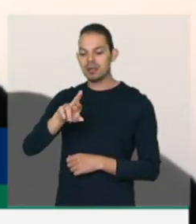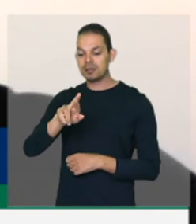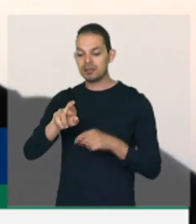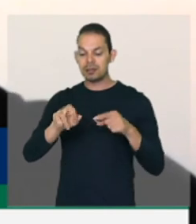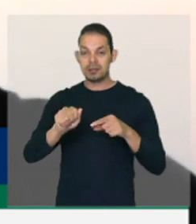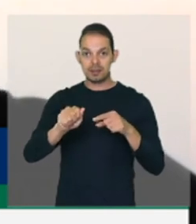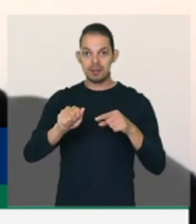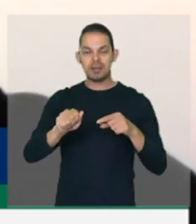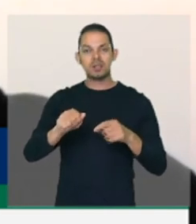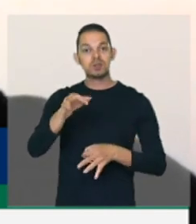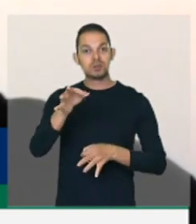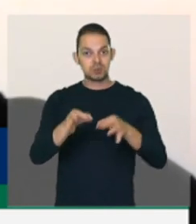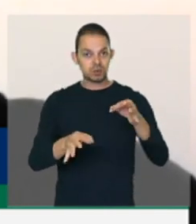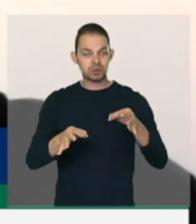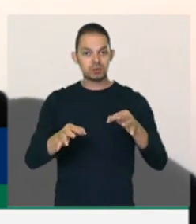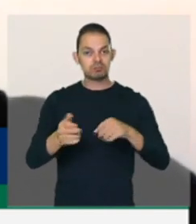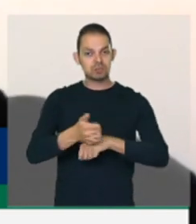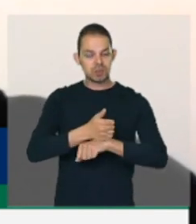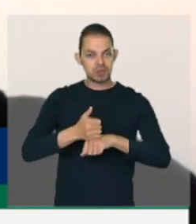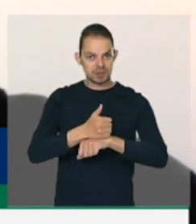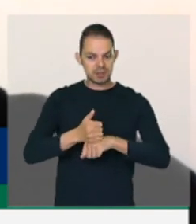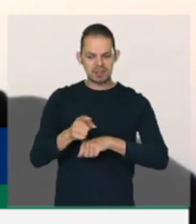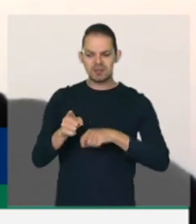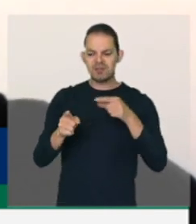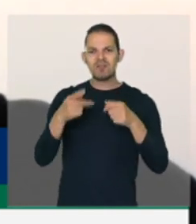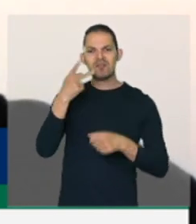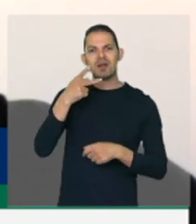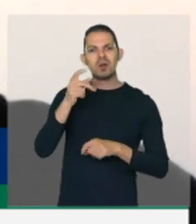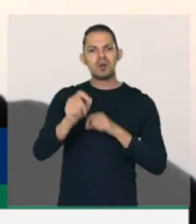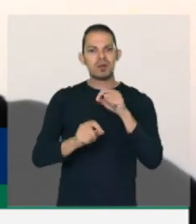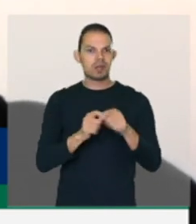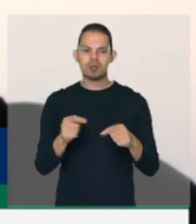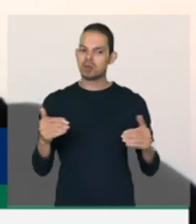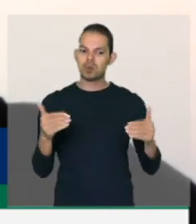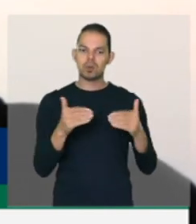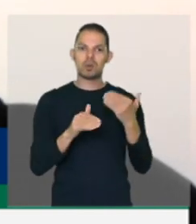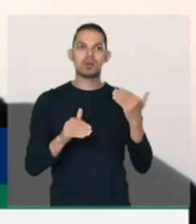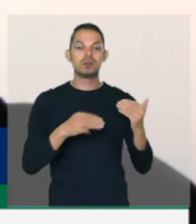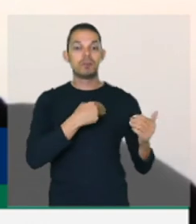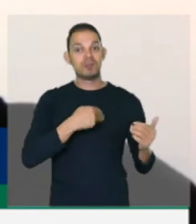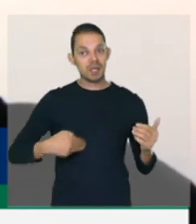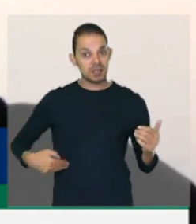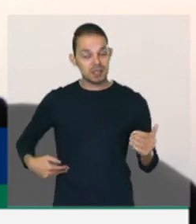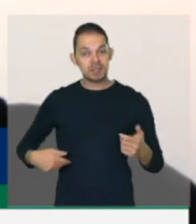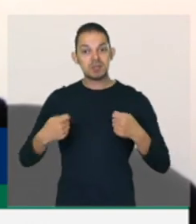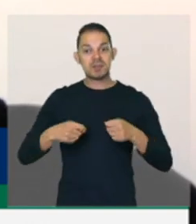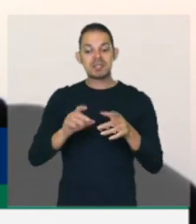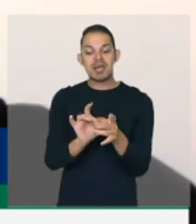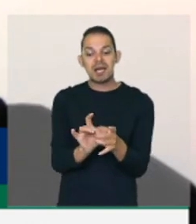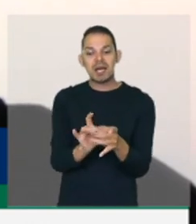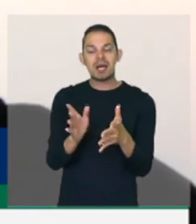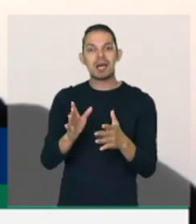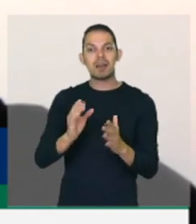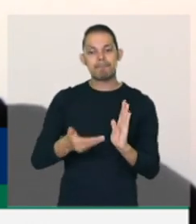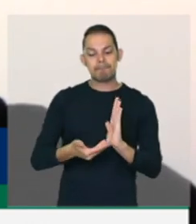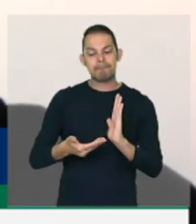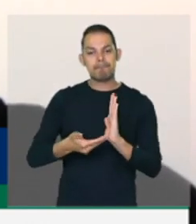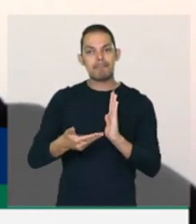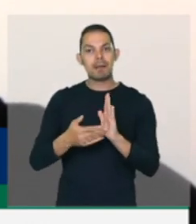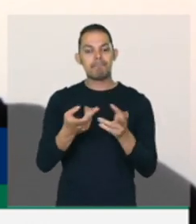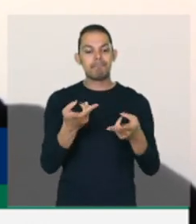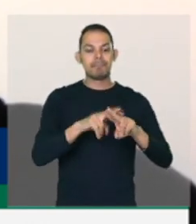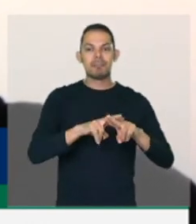jurista, abre aspas, não estou de acordo, o ministro teria que pedir autorização para a Câmara dos Deputados para